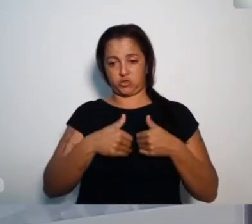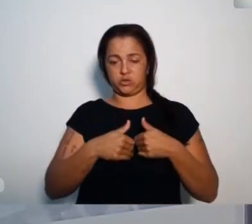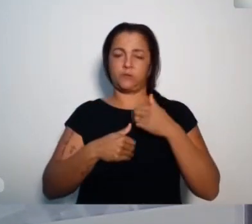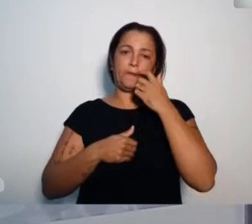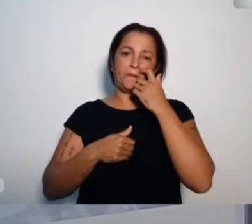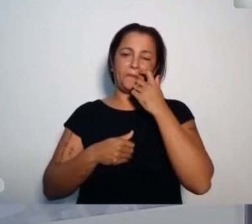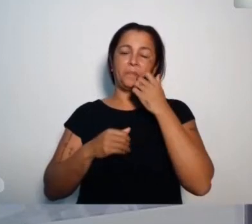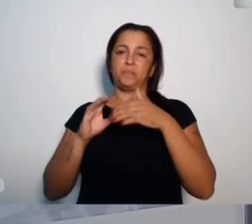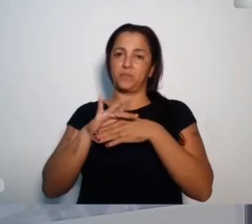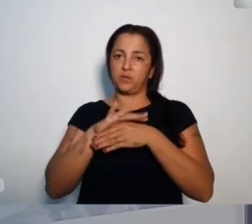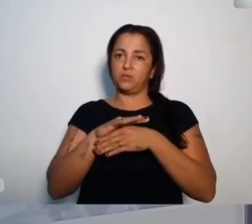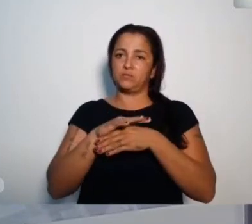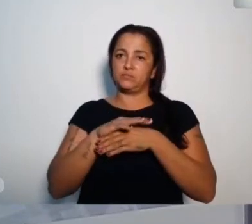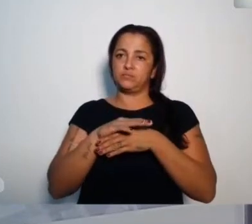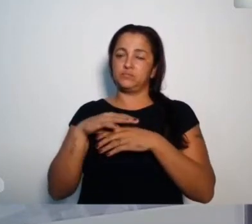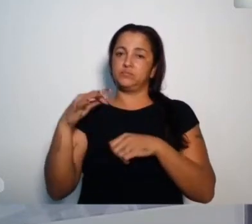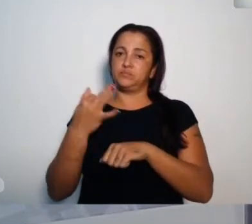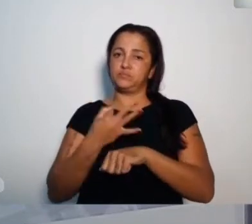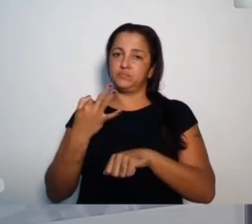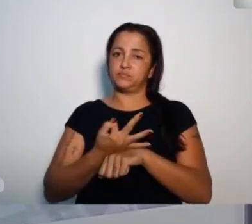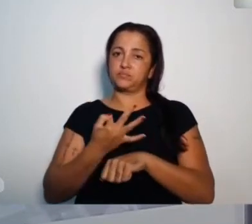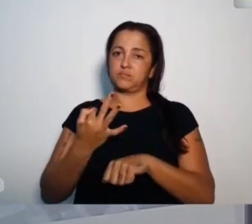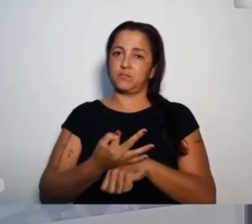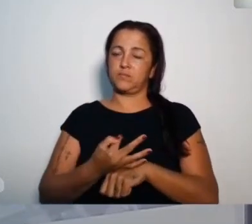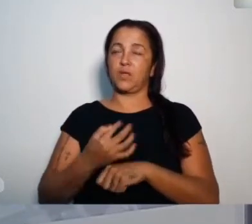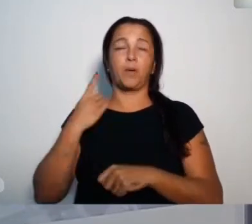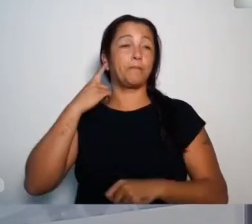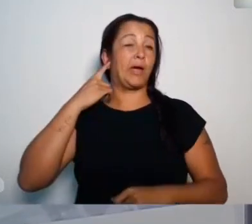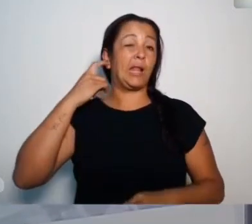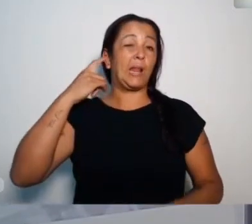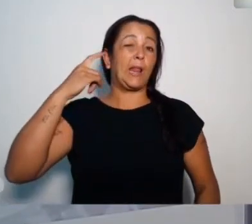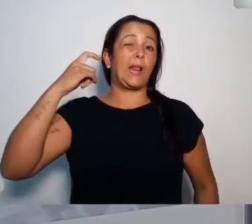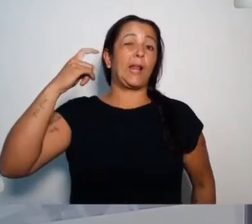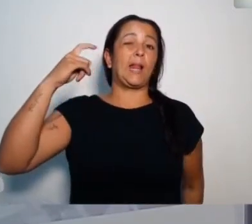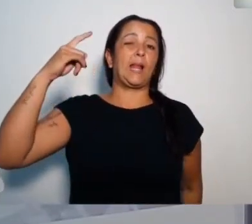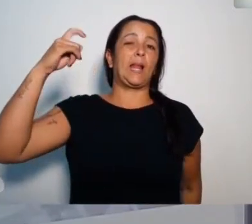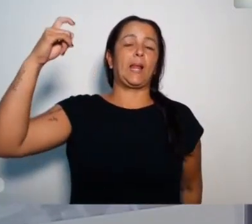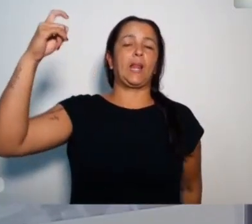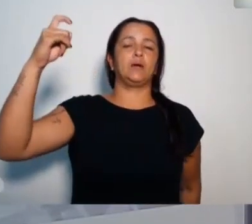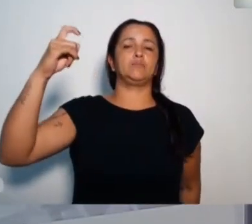não suportam esse som que é o estampido dos rojões.